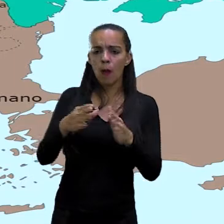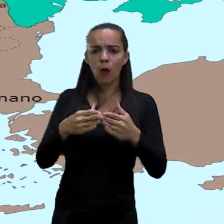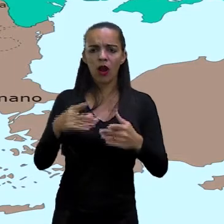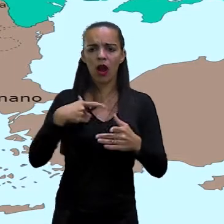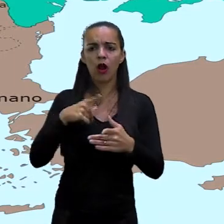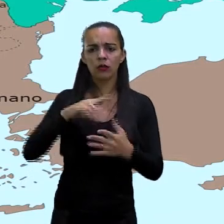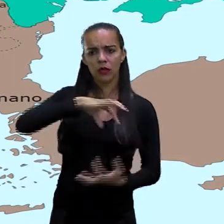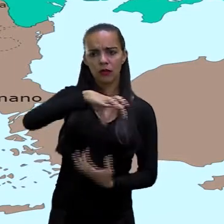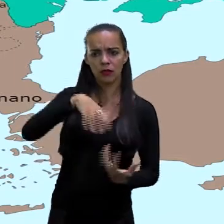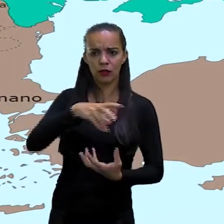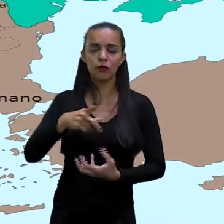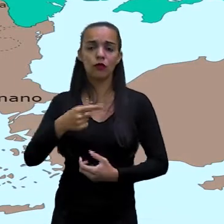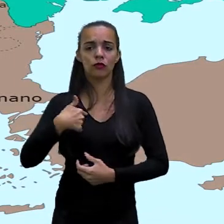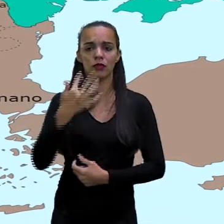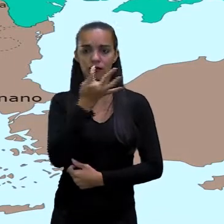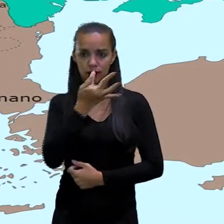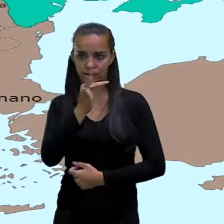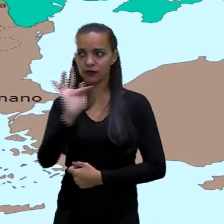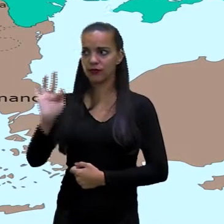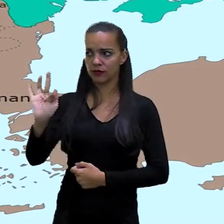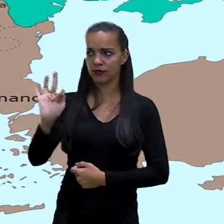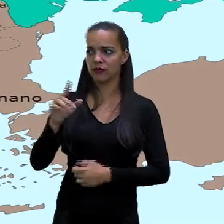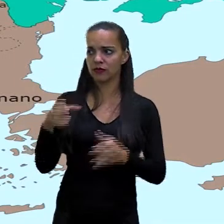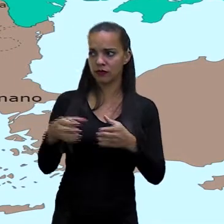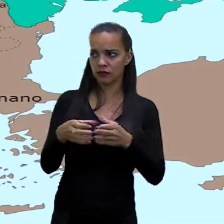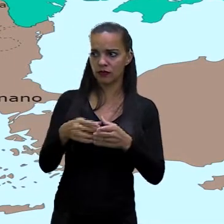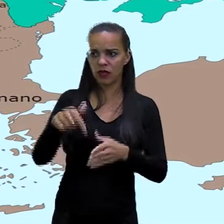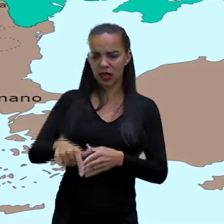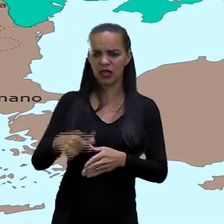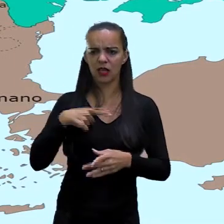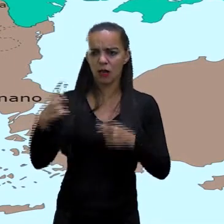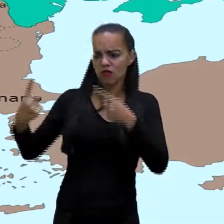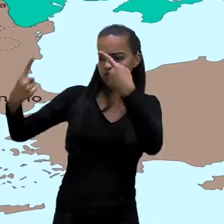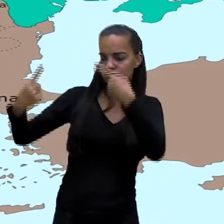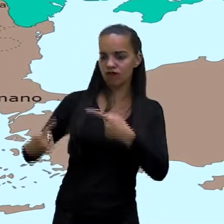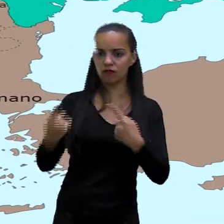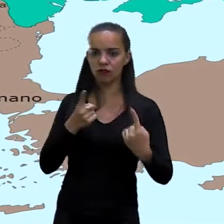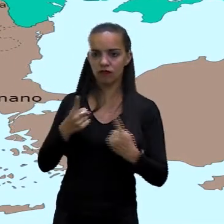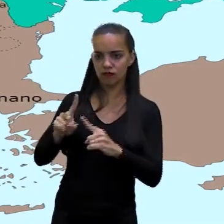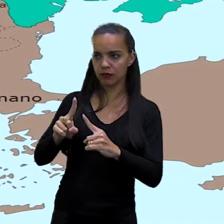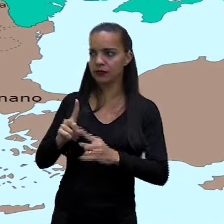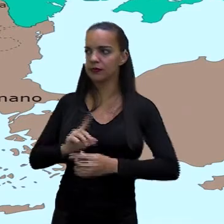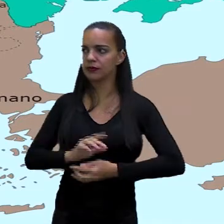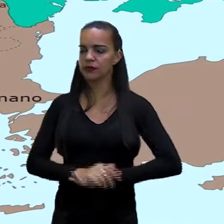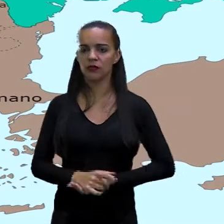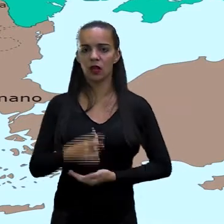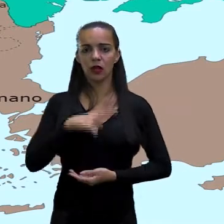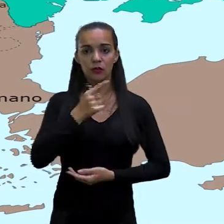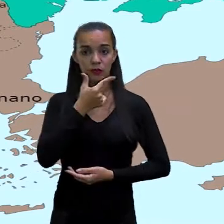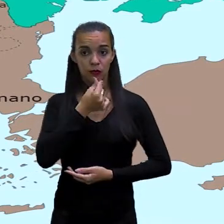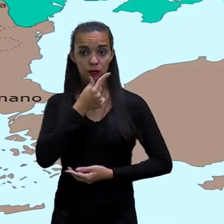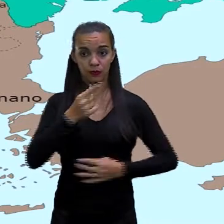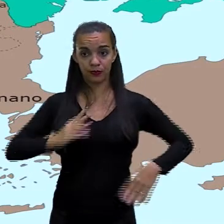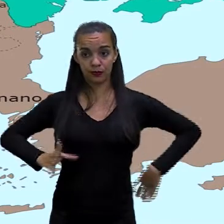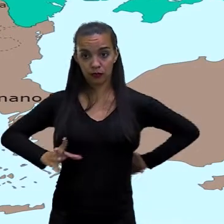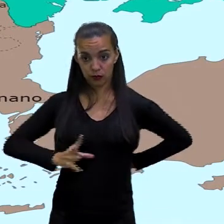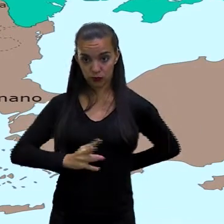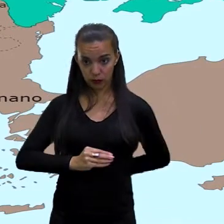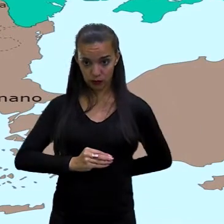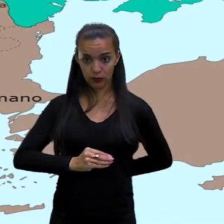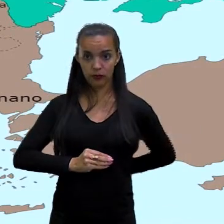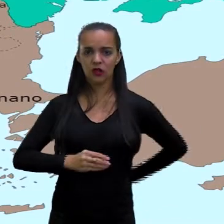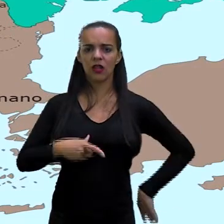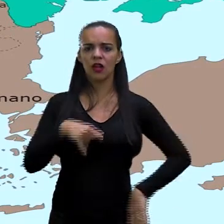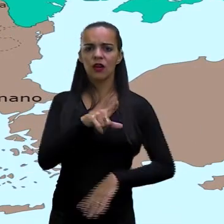acabar com a supremacia da sua principal rival. Ou seja, Napoleão, como nós estamos vendo aqui no mapa,